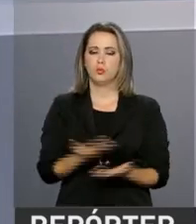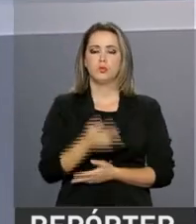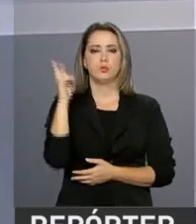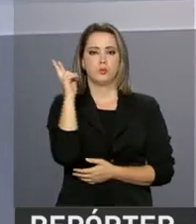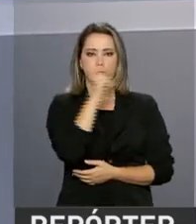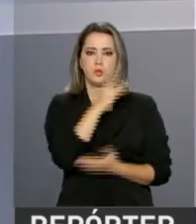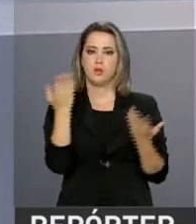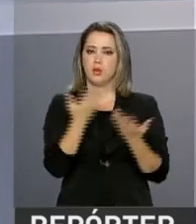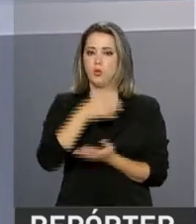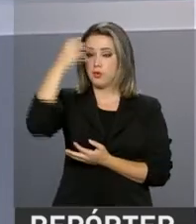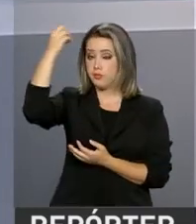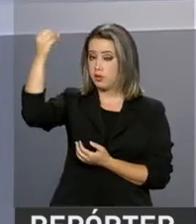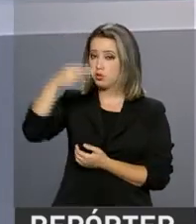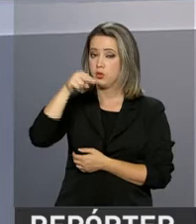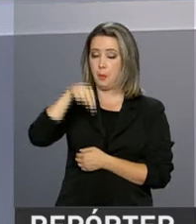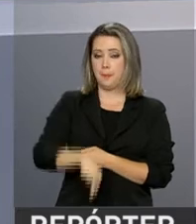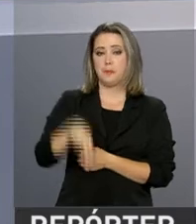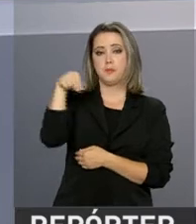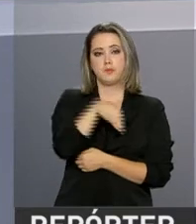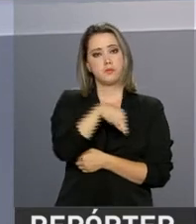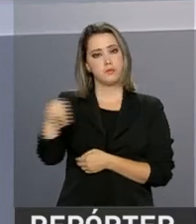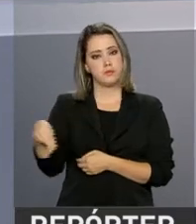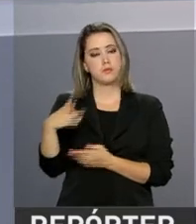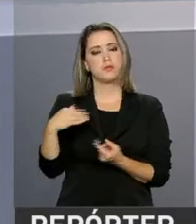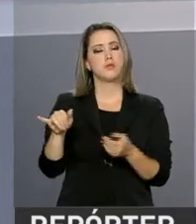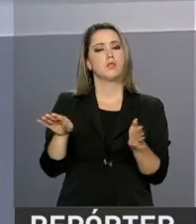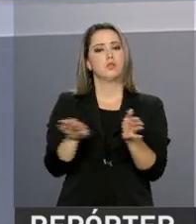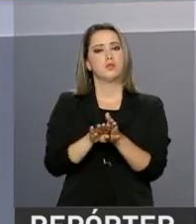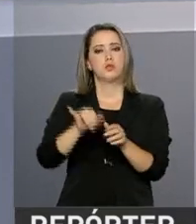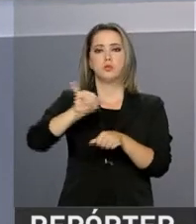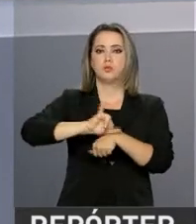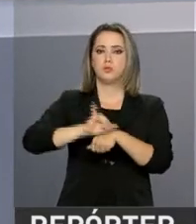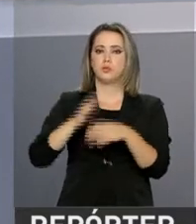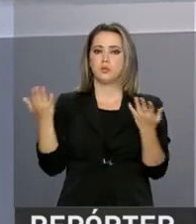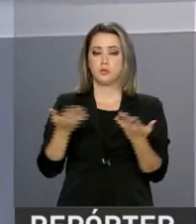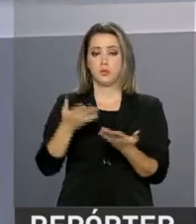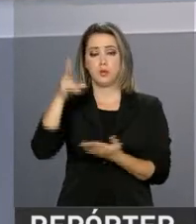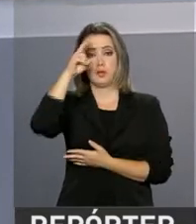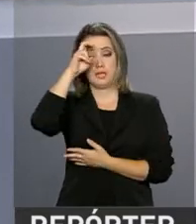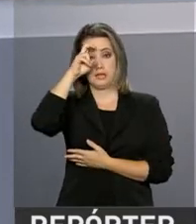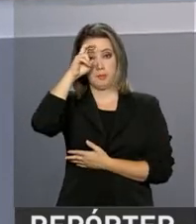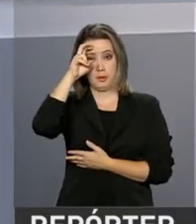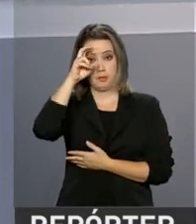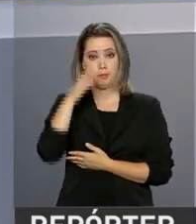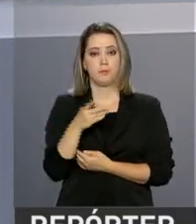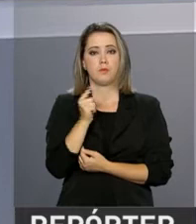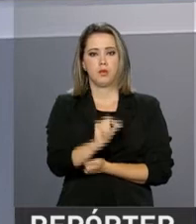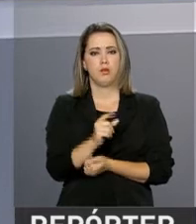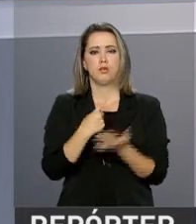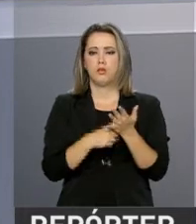agora segue para a noruega ele chega a hora nesta quinta feira na agenda estão previstas reuniões com autoridades